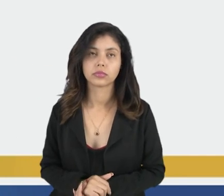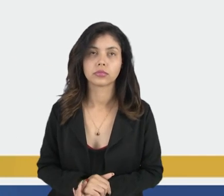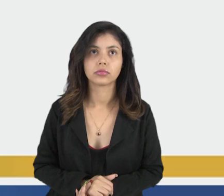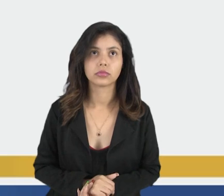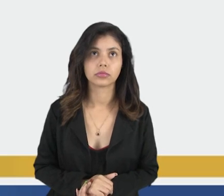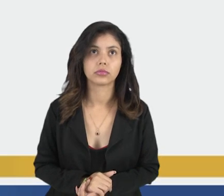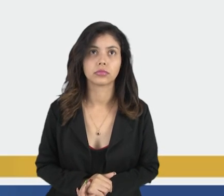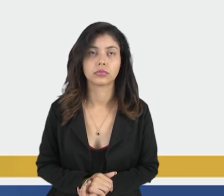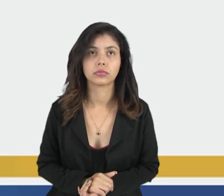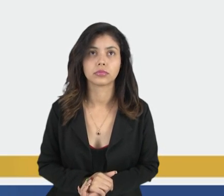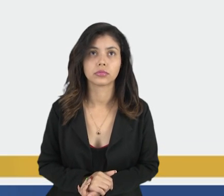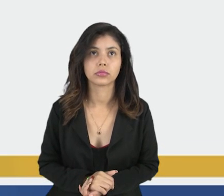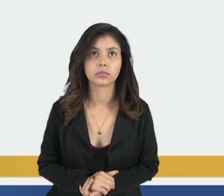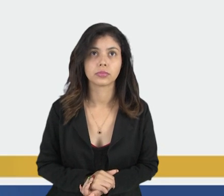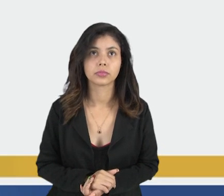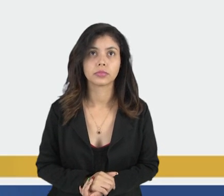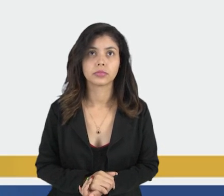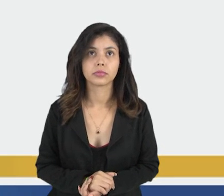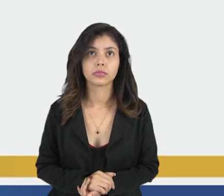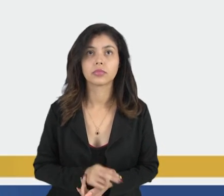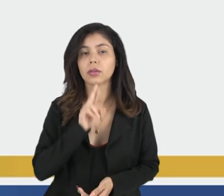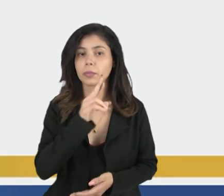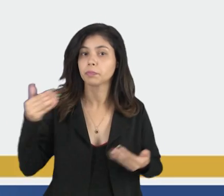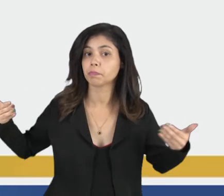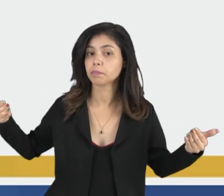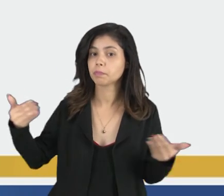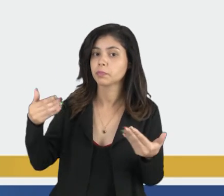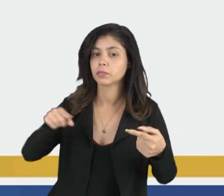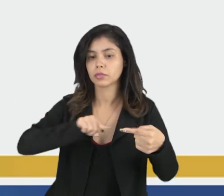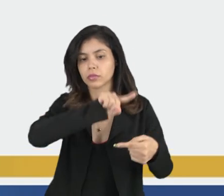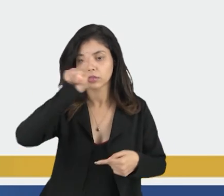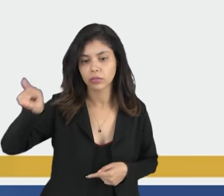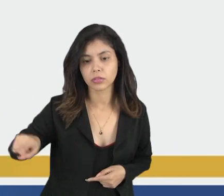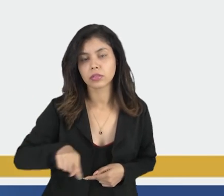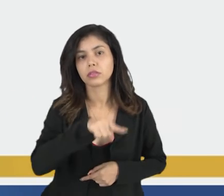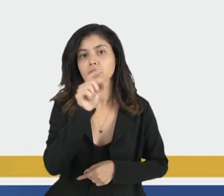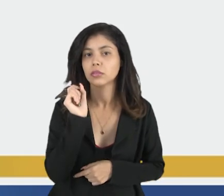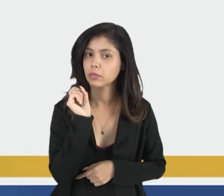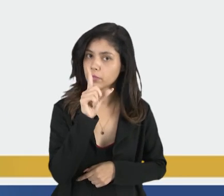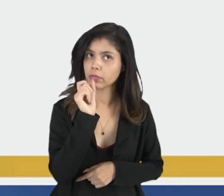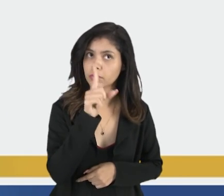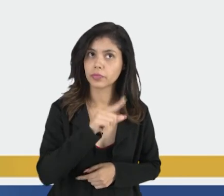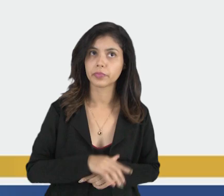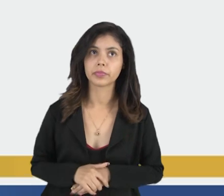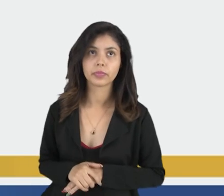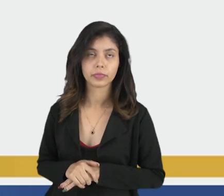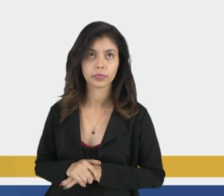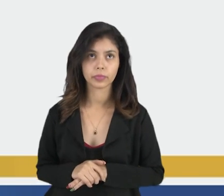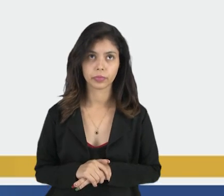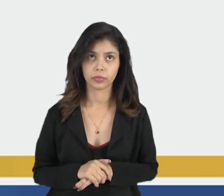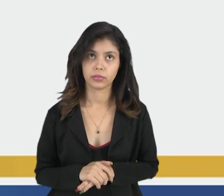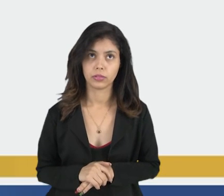254,34 centímetros quadrados. Agora, vamos calcular a área do círculo em azul.